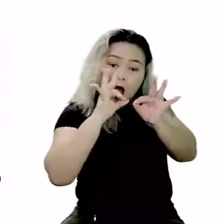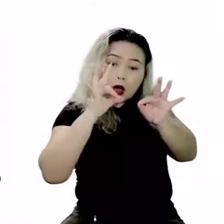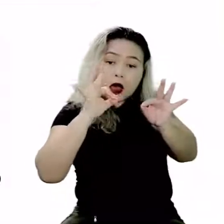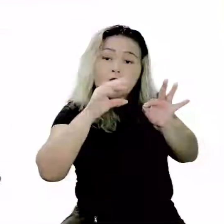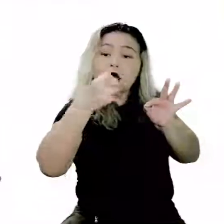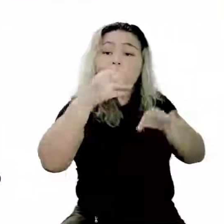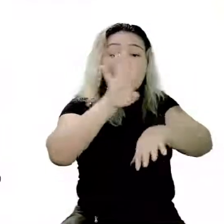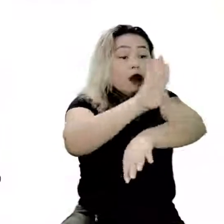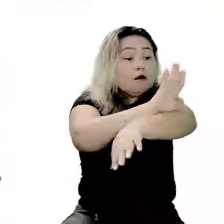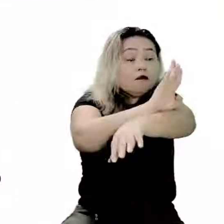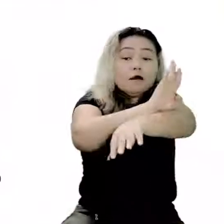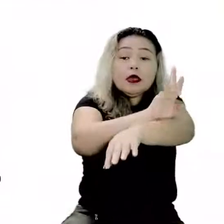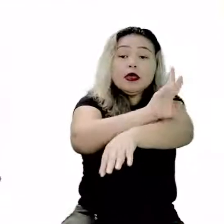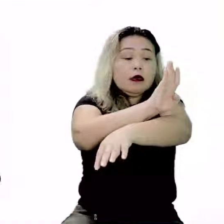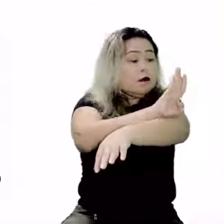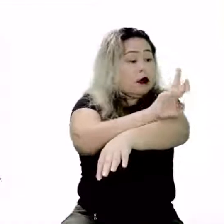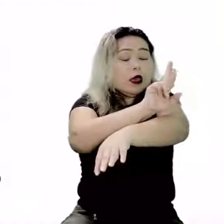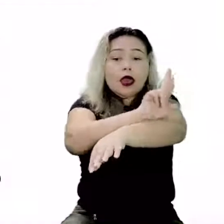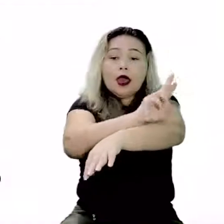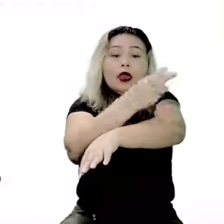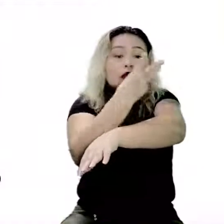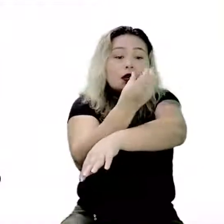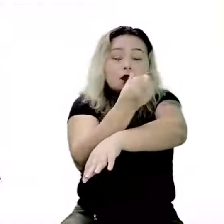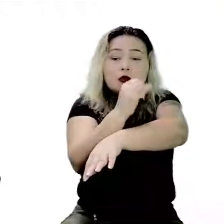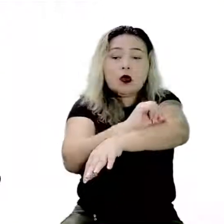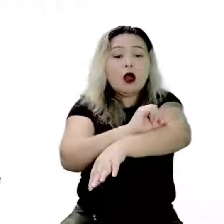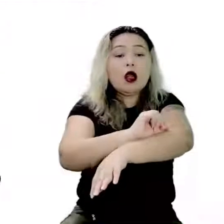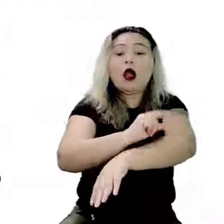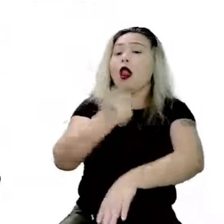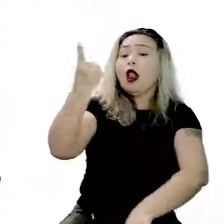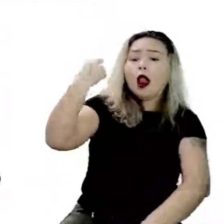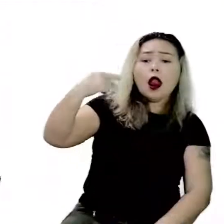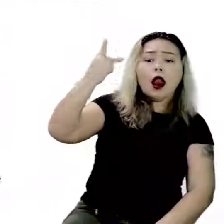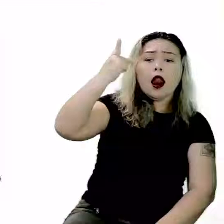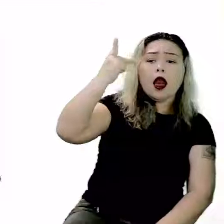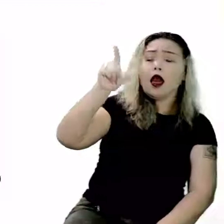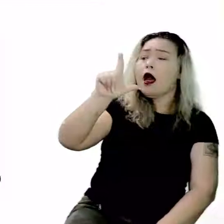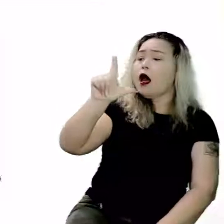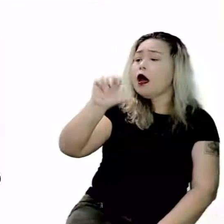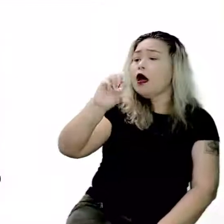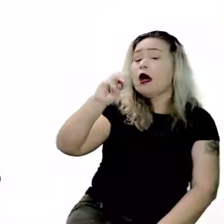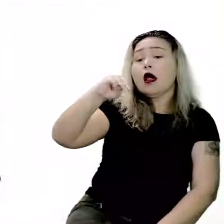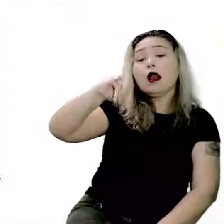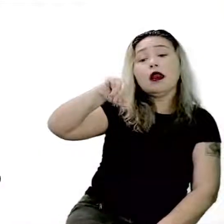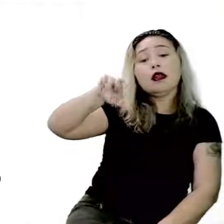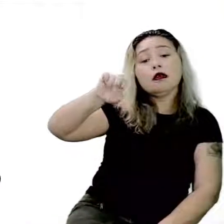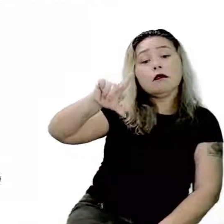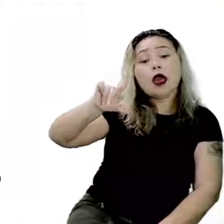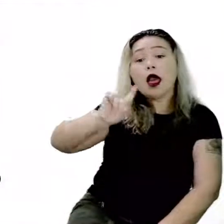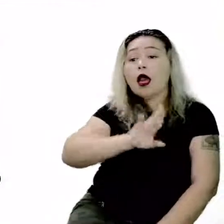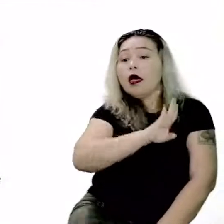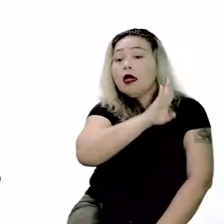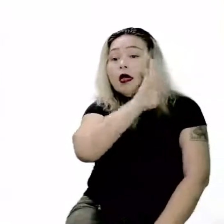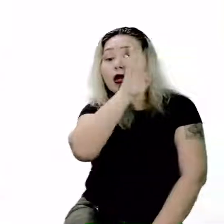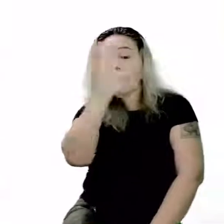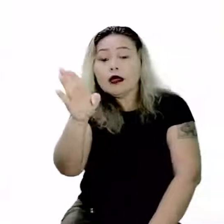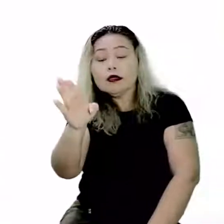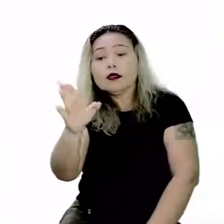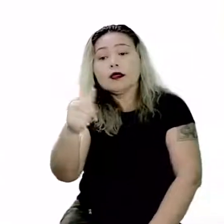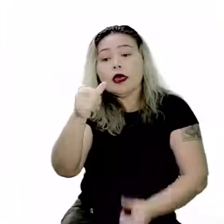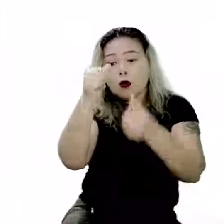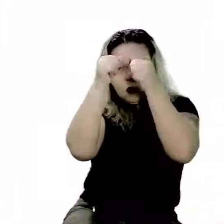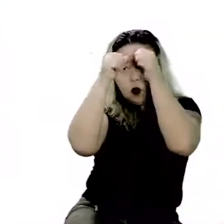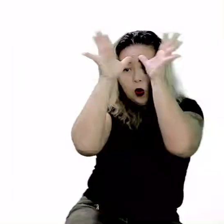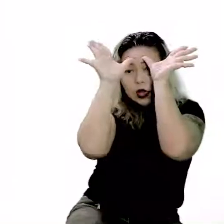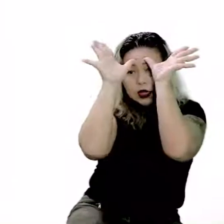ligou Limeira, lá em São Paulo, até o oeste do Acre.